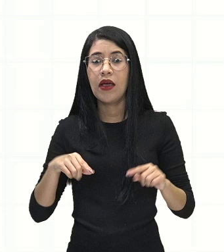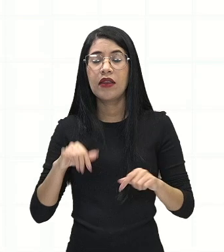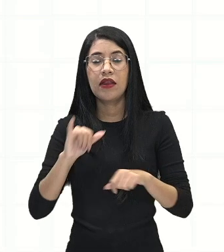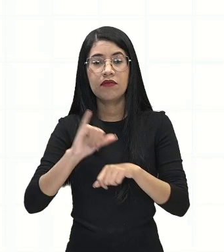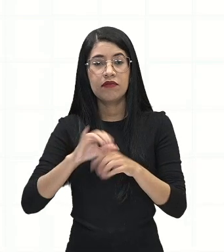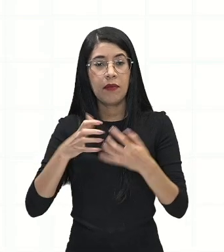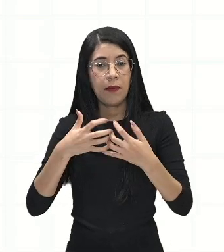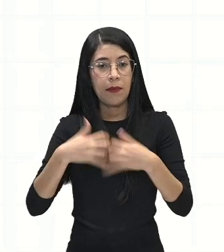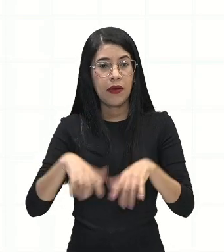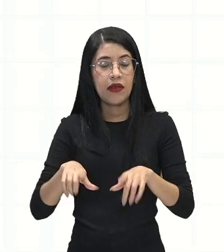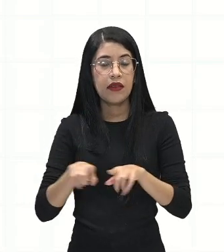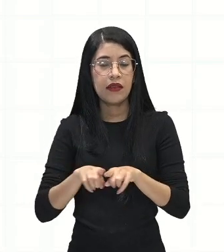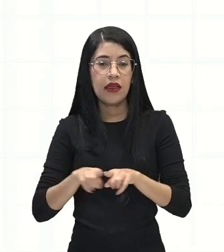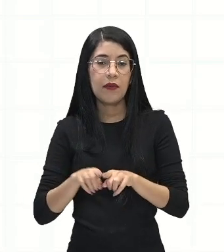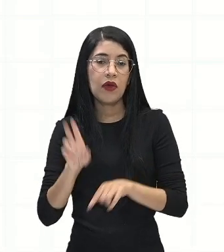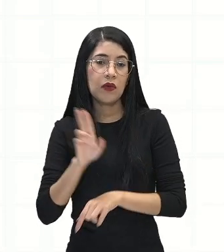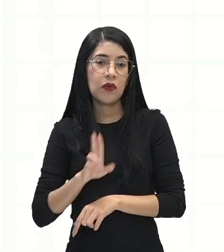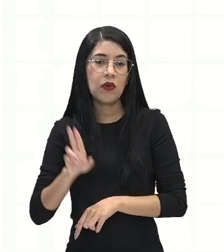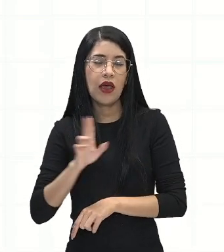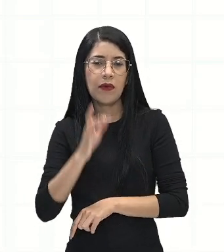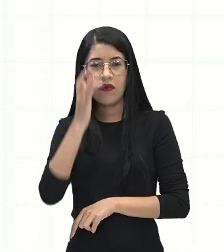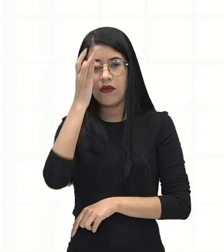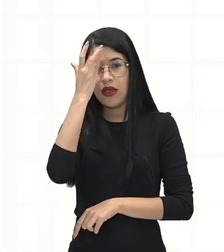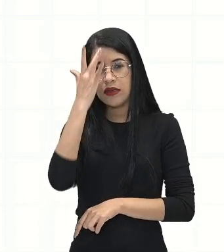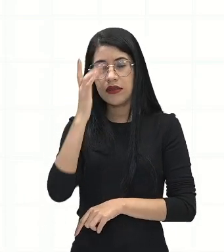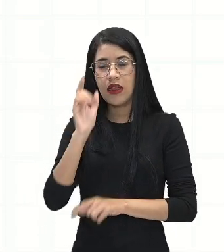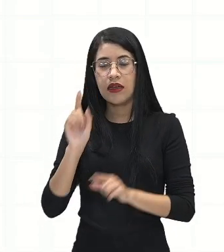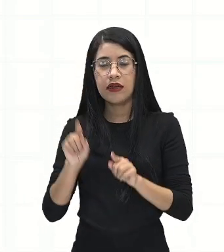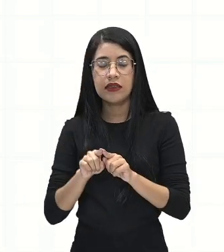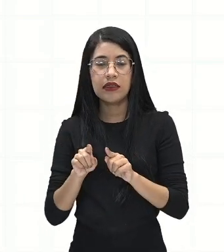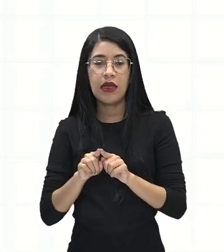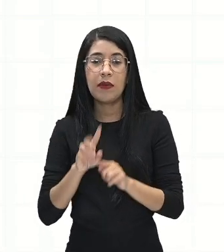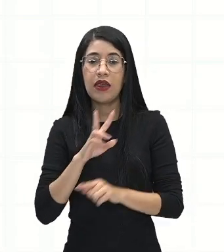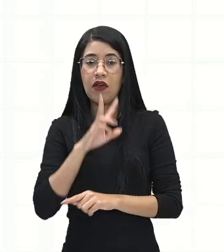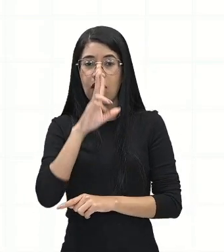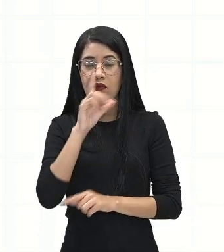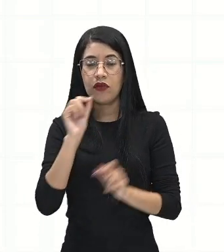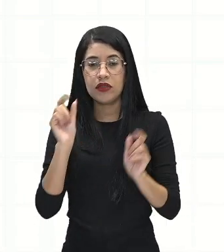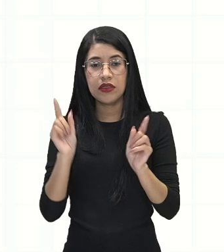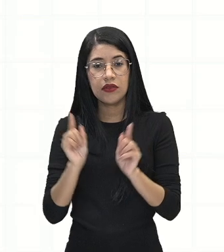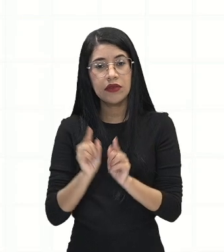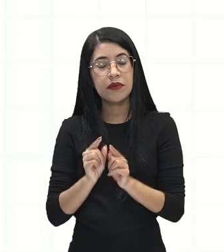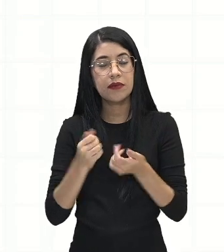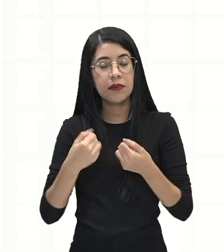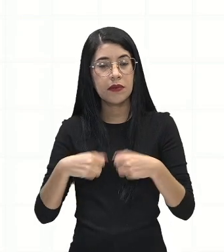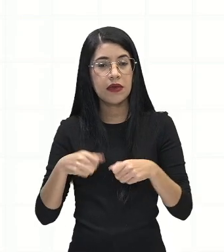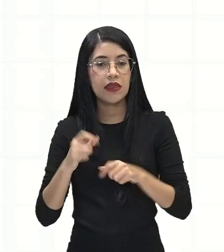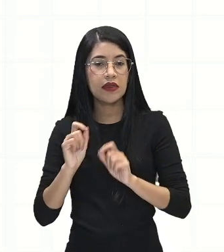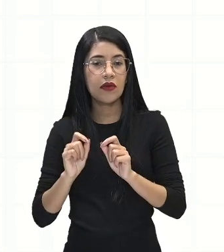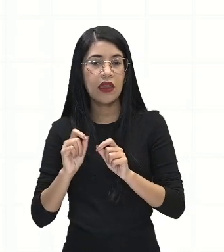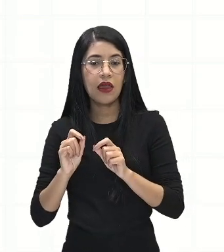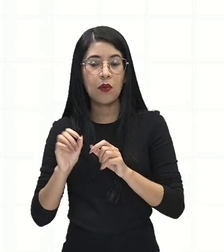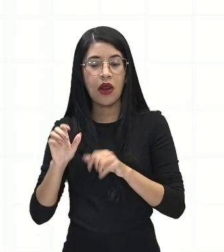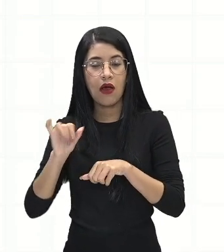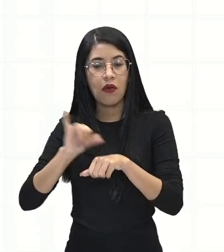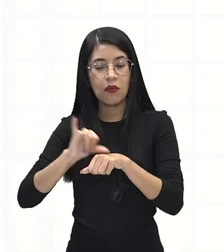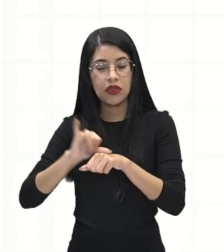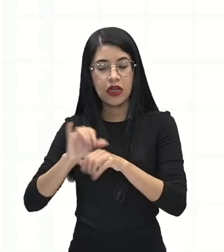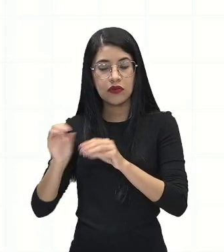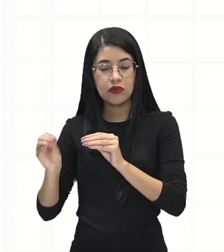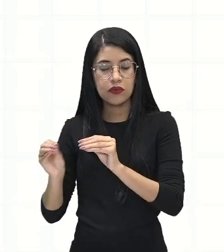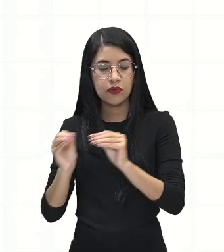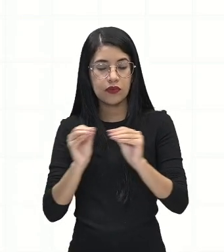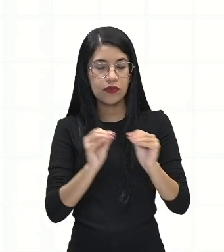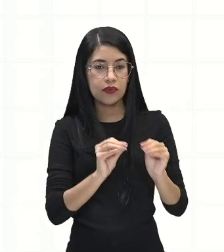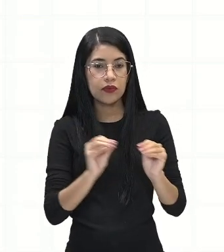mecânicos usados para tornar mais cômodo ou reduzir a força necessária para deslocar